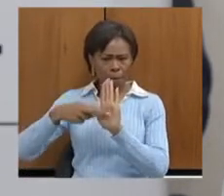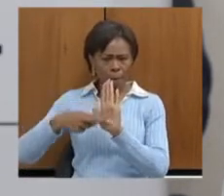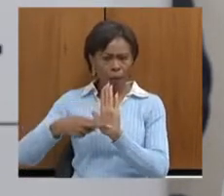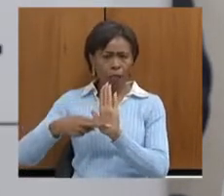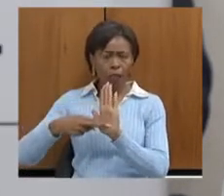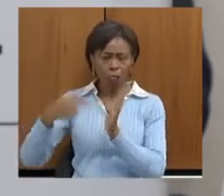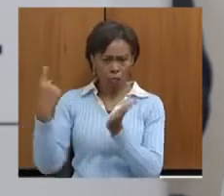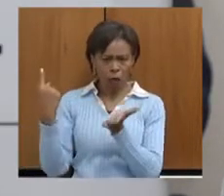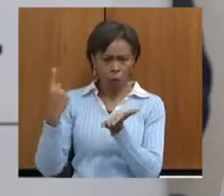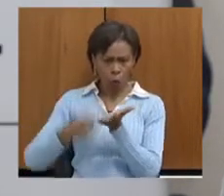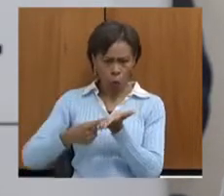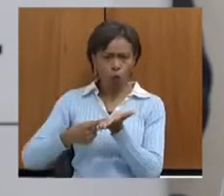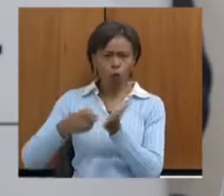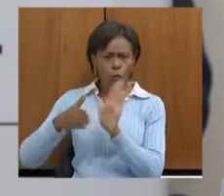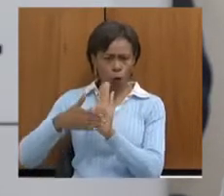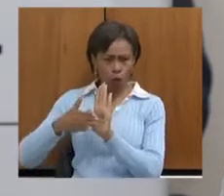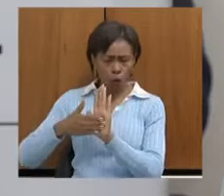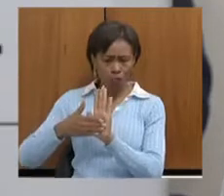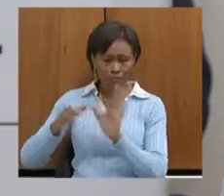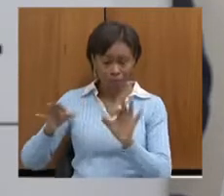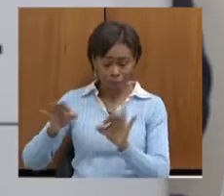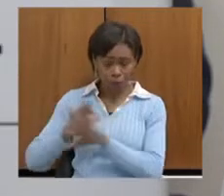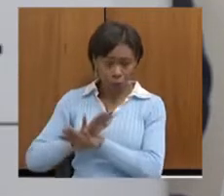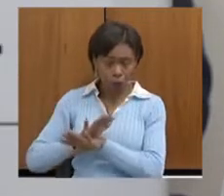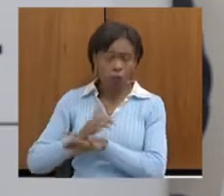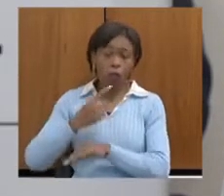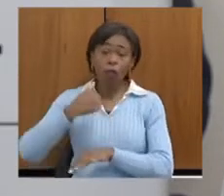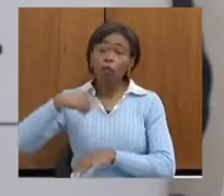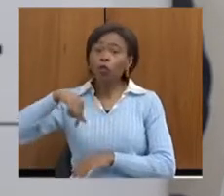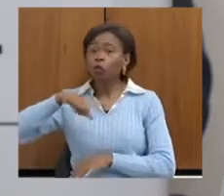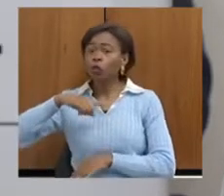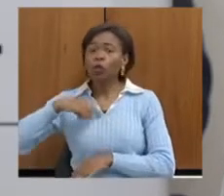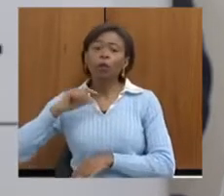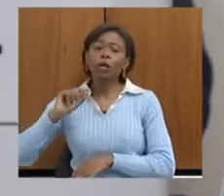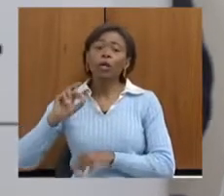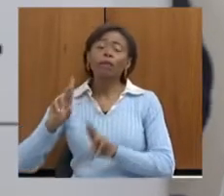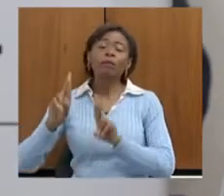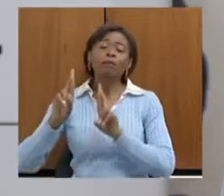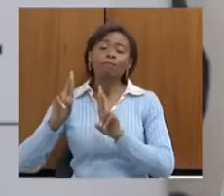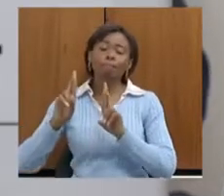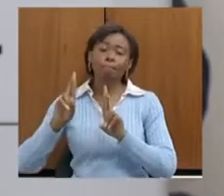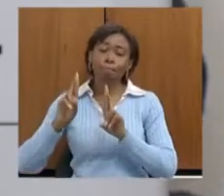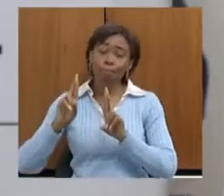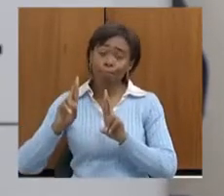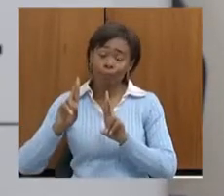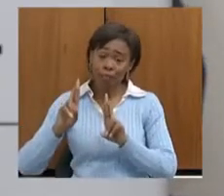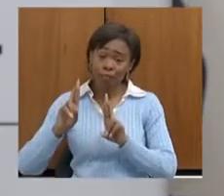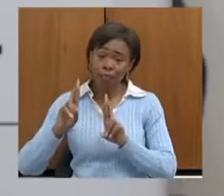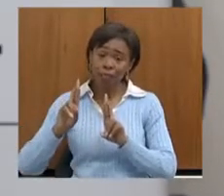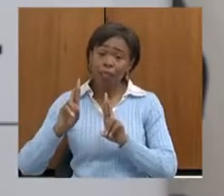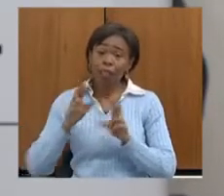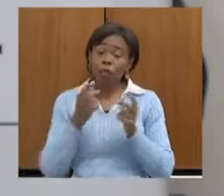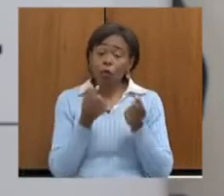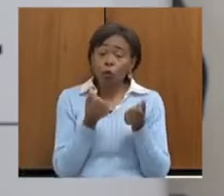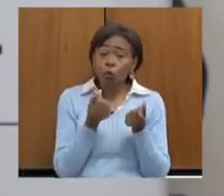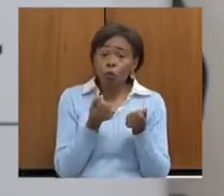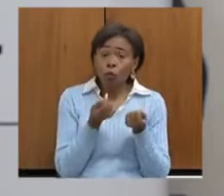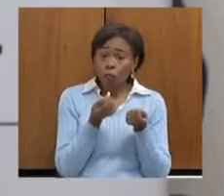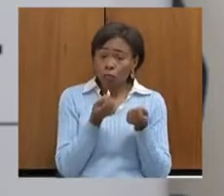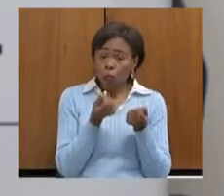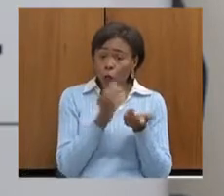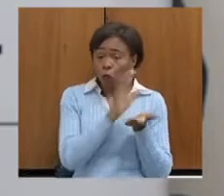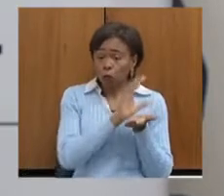a nossa função é acompanhar é fazer o máximo possível para que os recursos que sejam